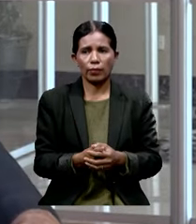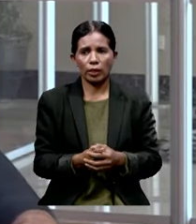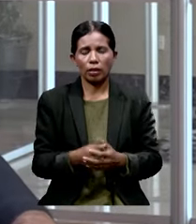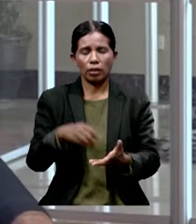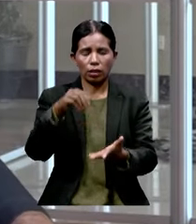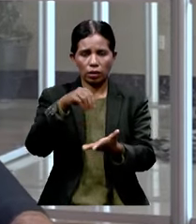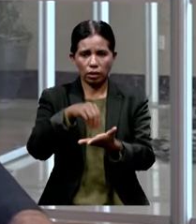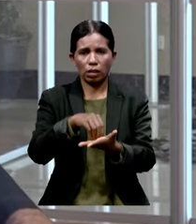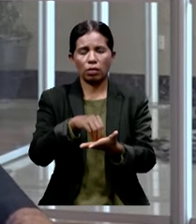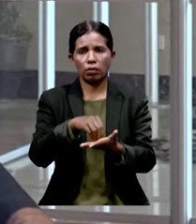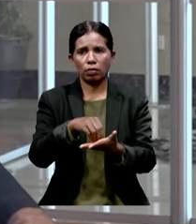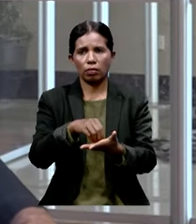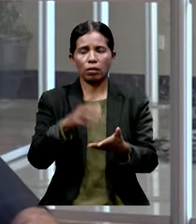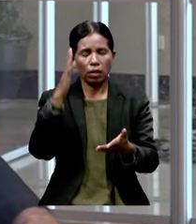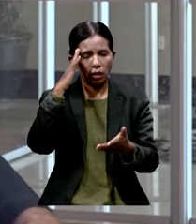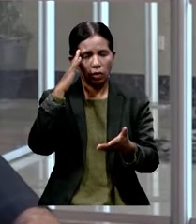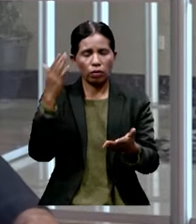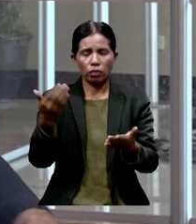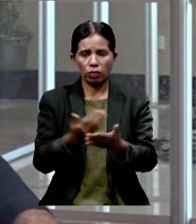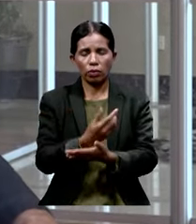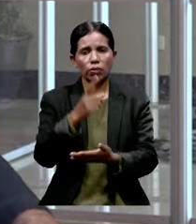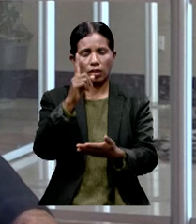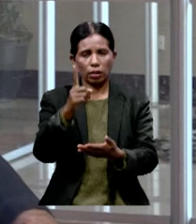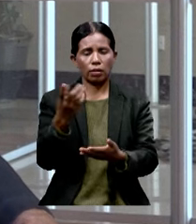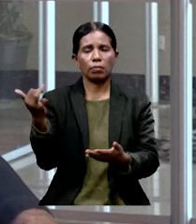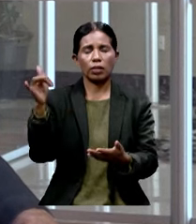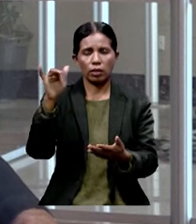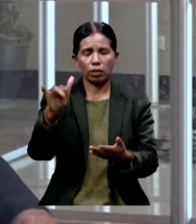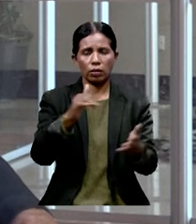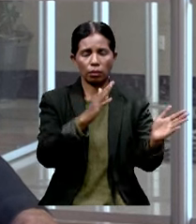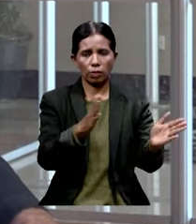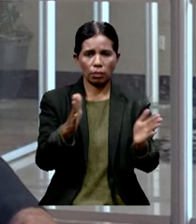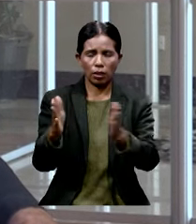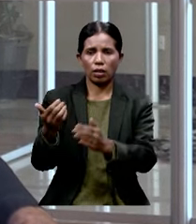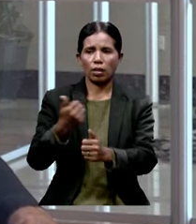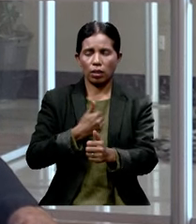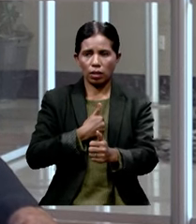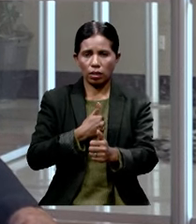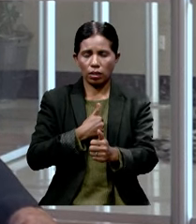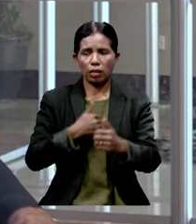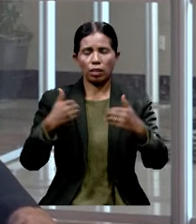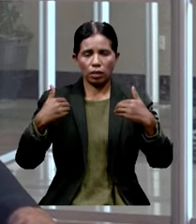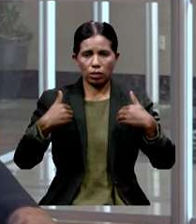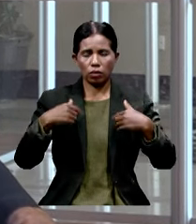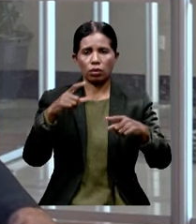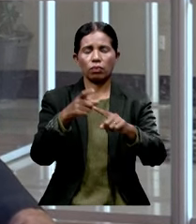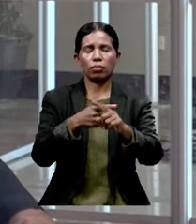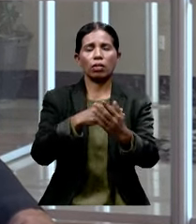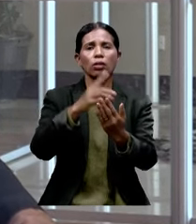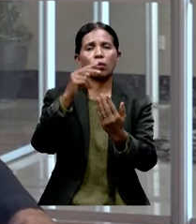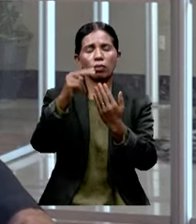Queria dar o cona, a não infongida, bacida, hoje preparar, e na novembro, para